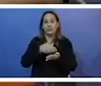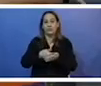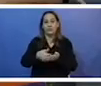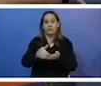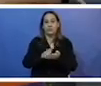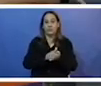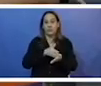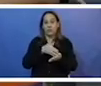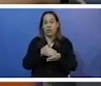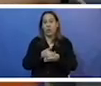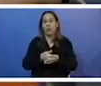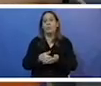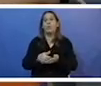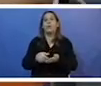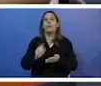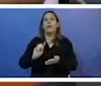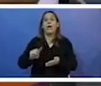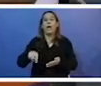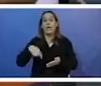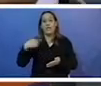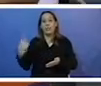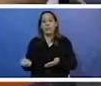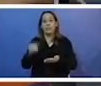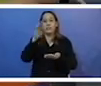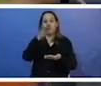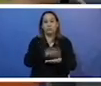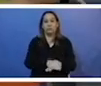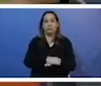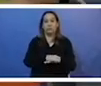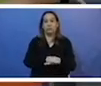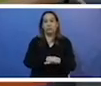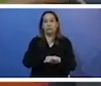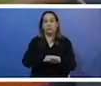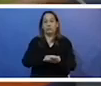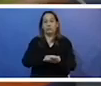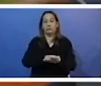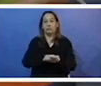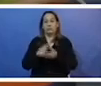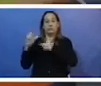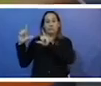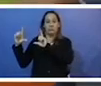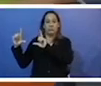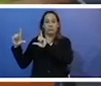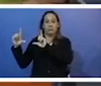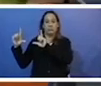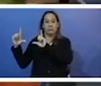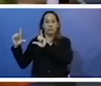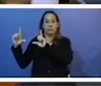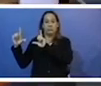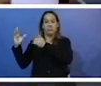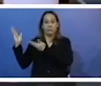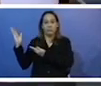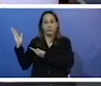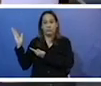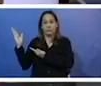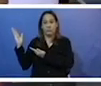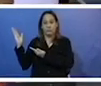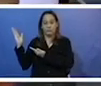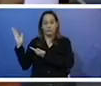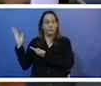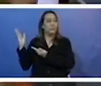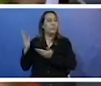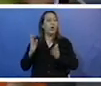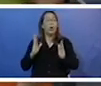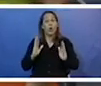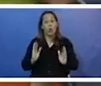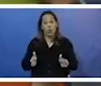um rolinho ele passa e tipo carimba no papel. Olha que bonito que fica. Hoje em